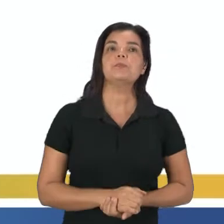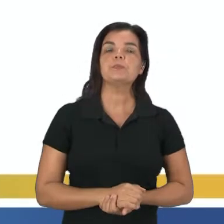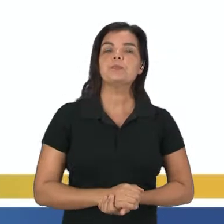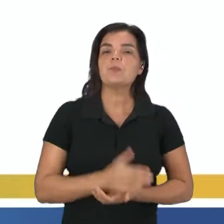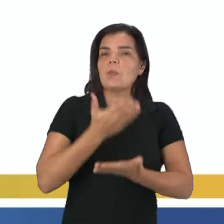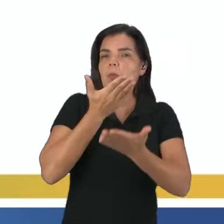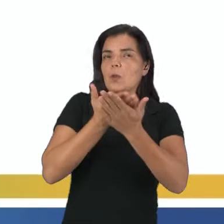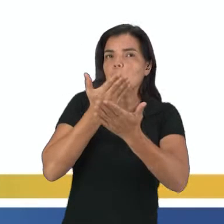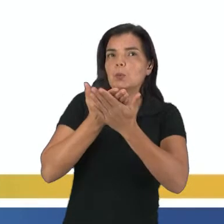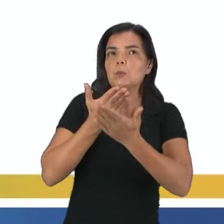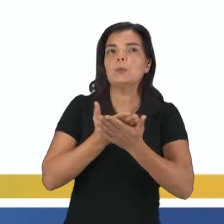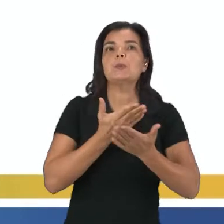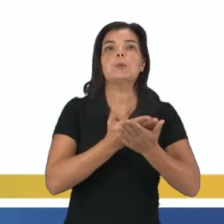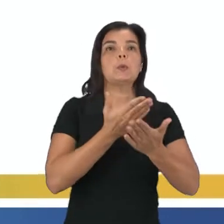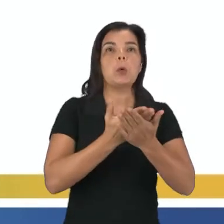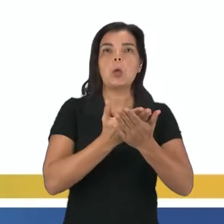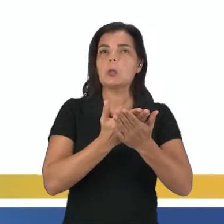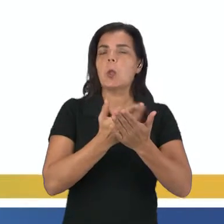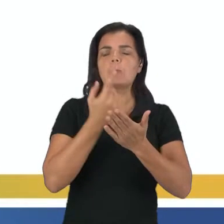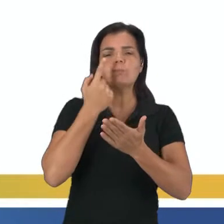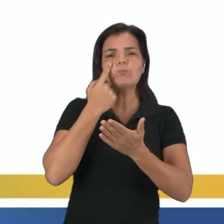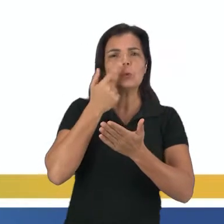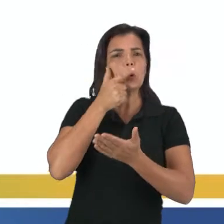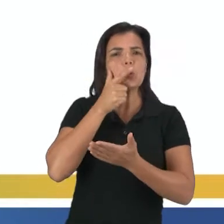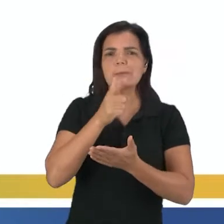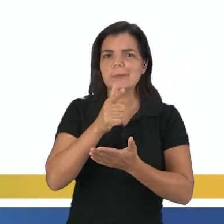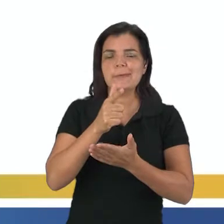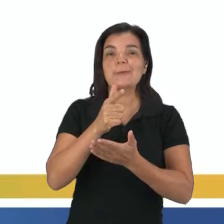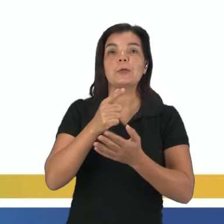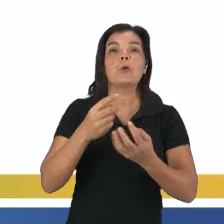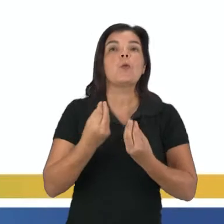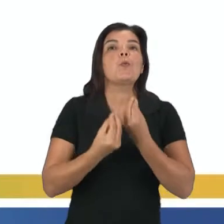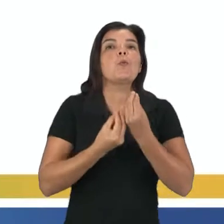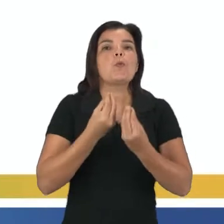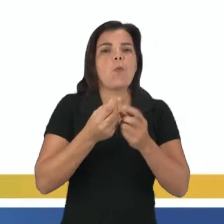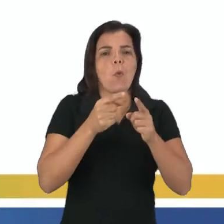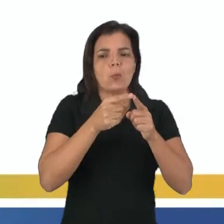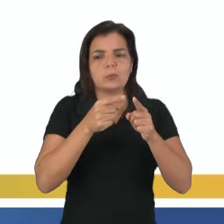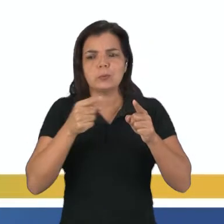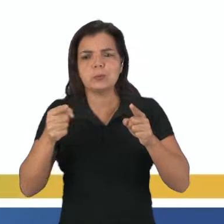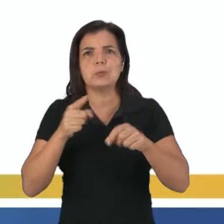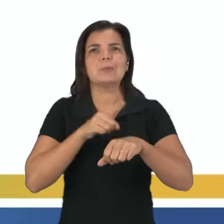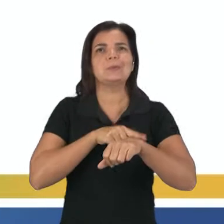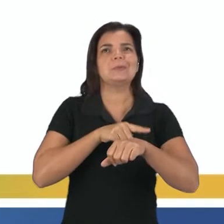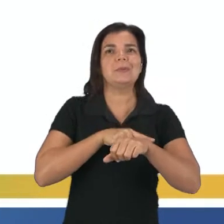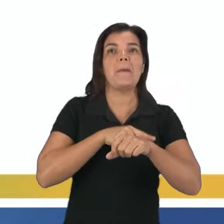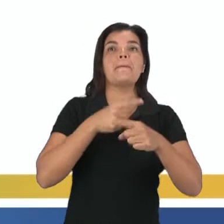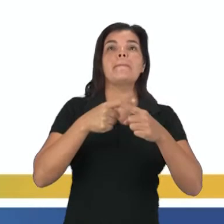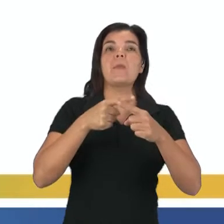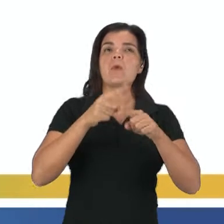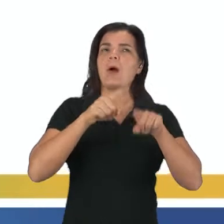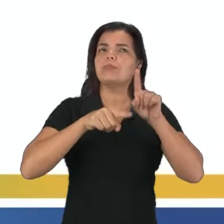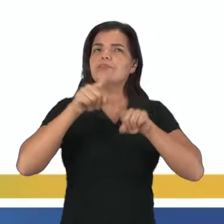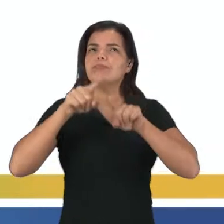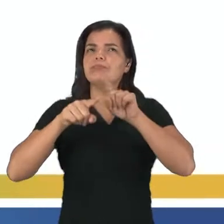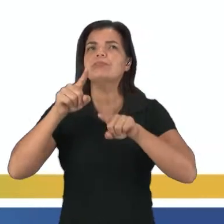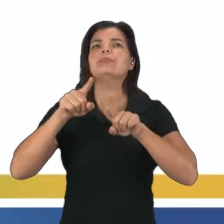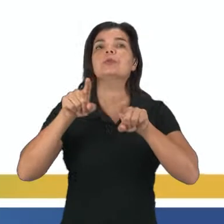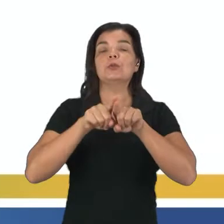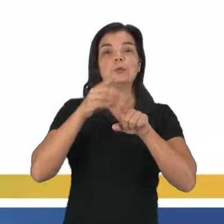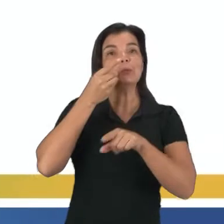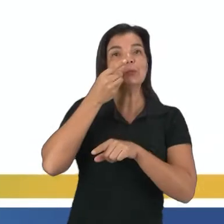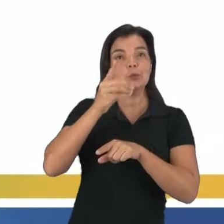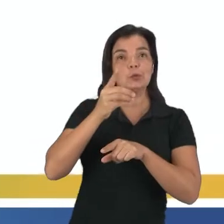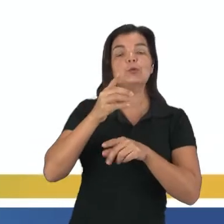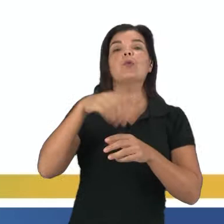Os estudiosos, contudo, não chegaram a um consenso sobre essa cronologia, havendo variações consideráveis nas